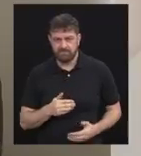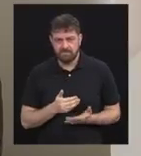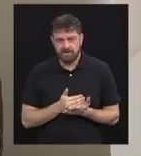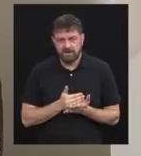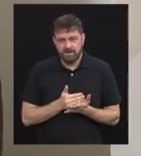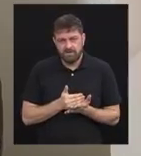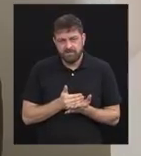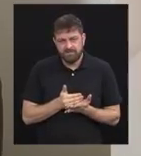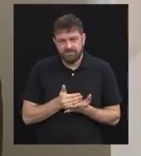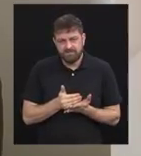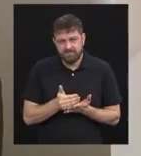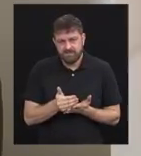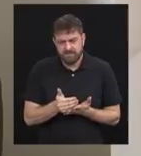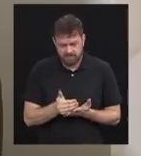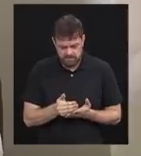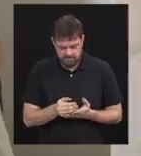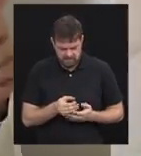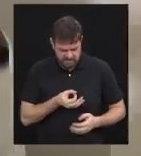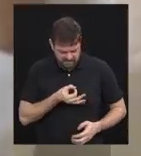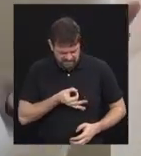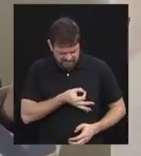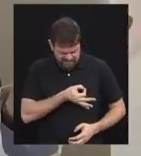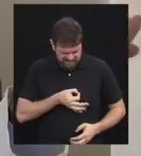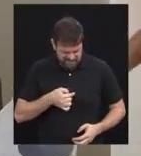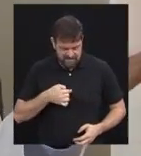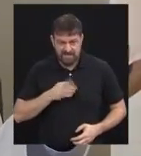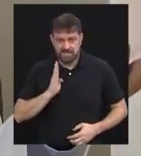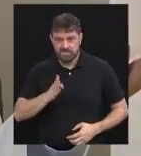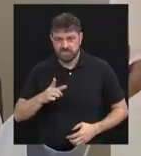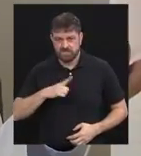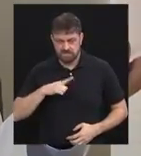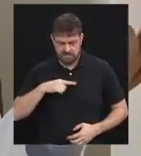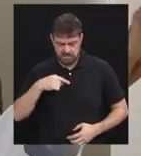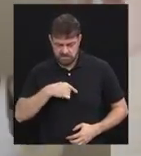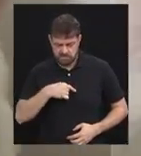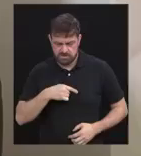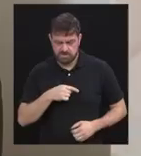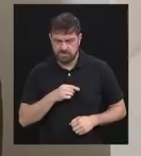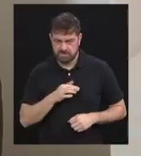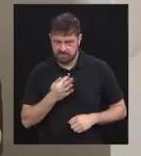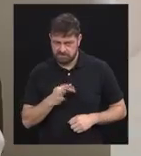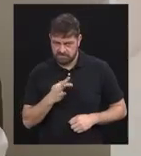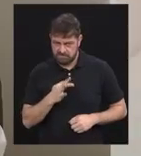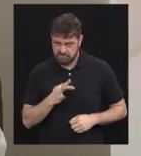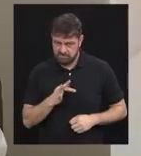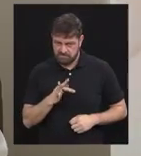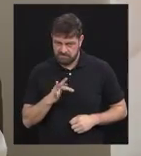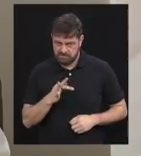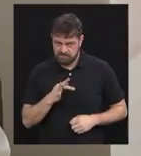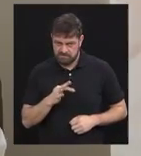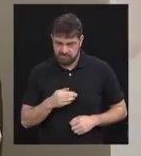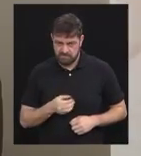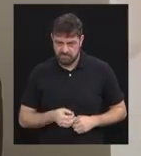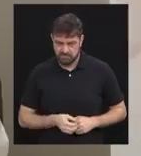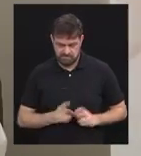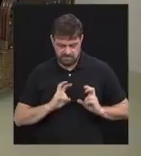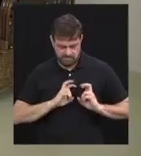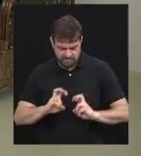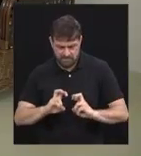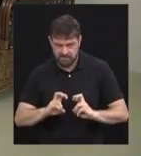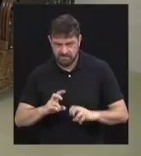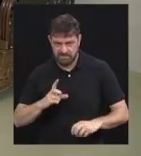então a ulcerar, já tinha lesão lá da mama e o encontrão às vezes é